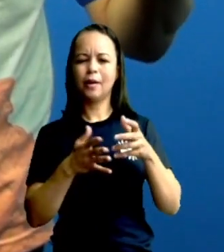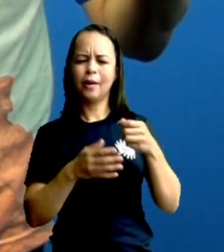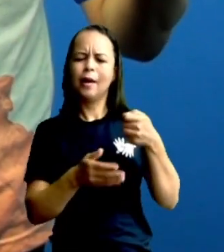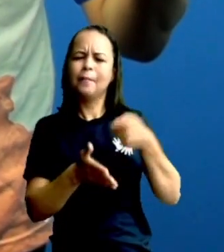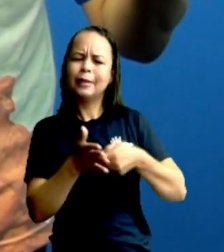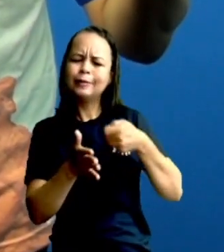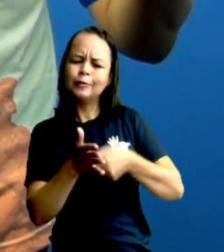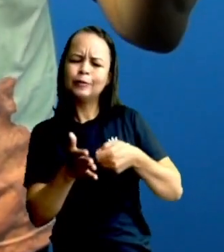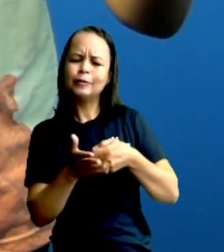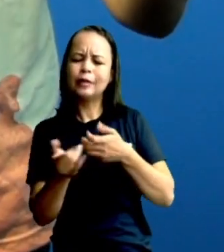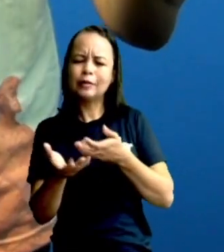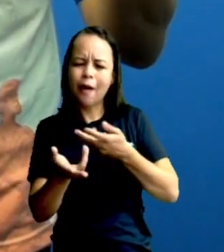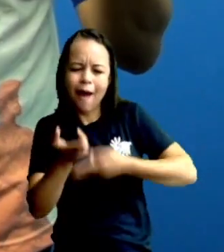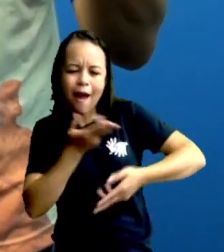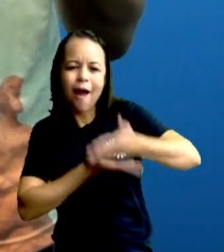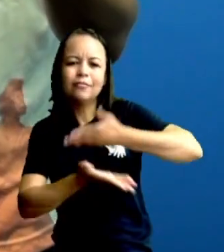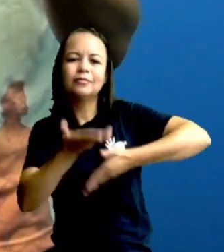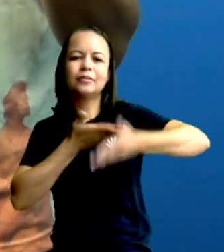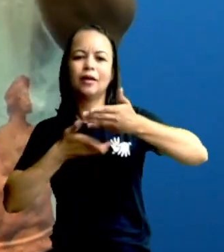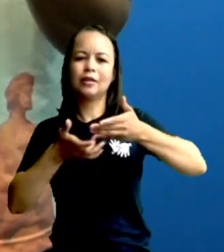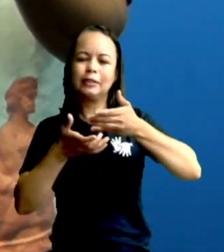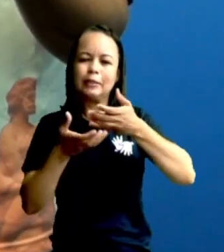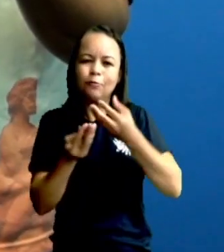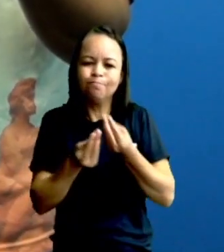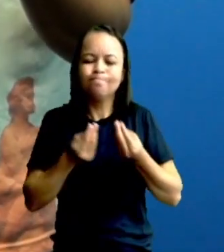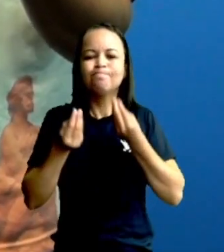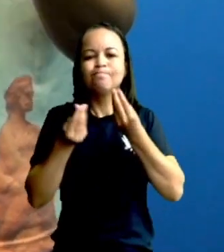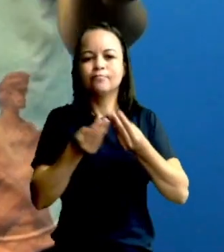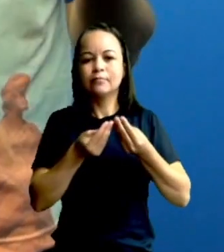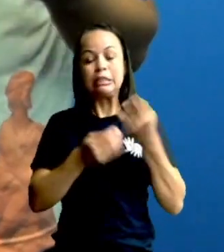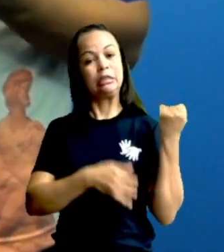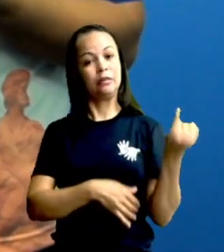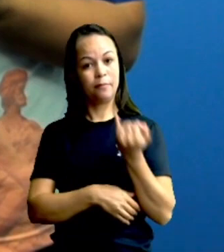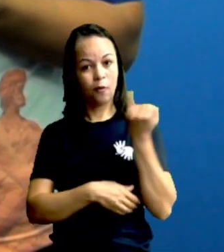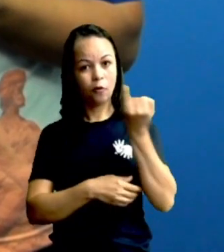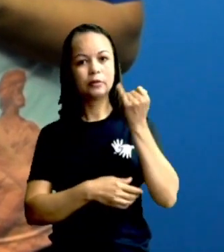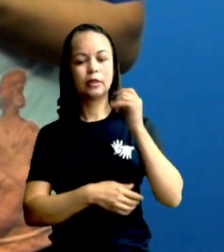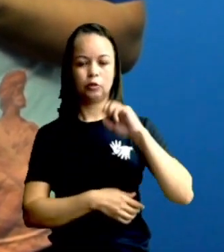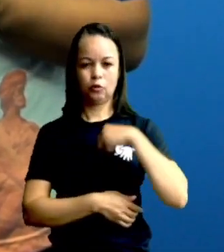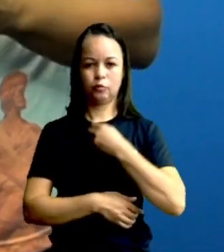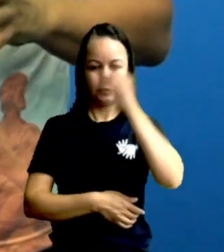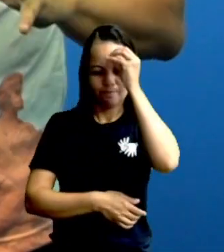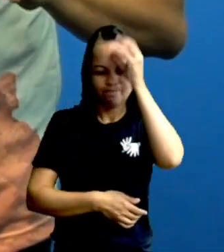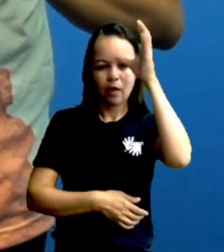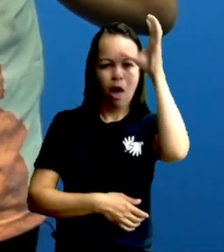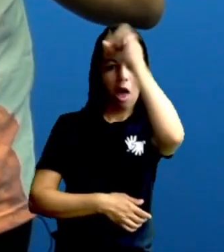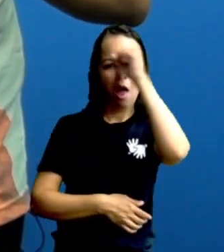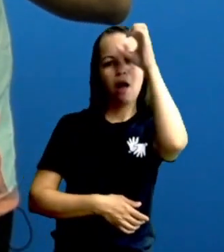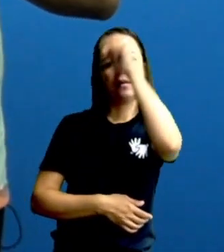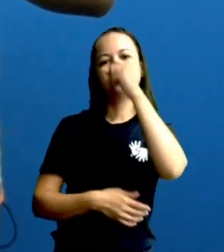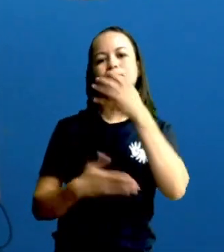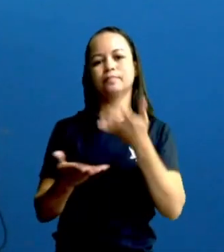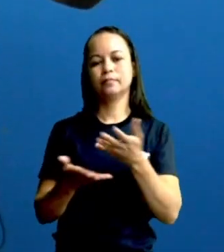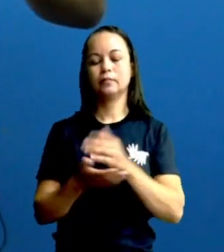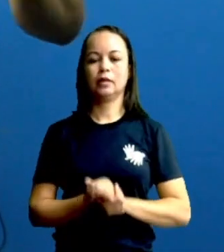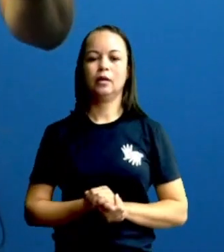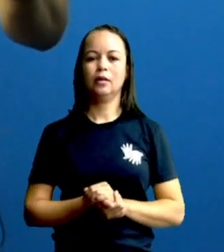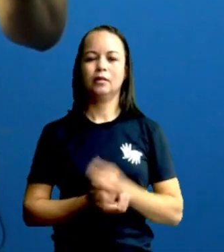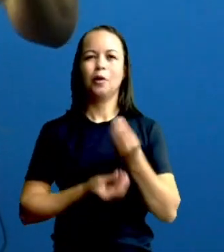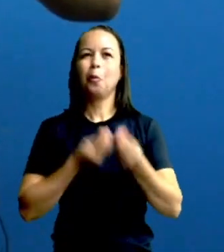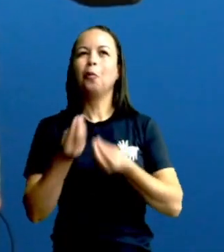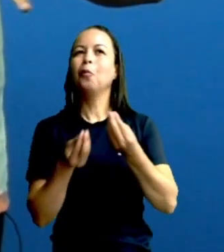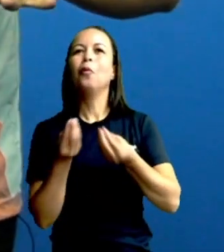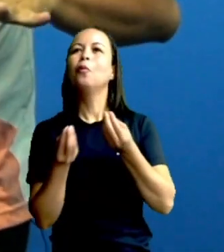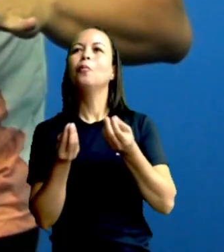intercâmbio, essa relação que é íntima, que é importante no nosso processo de aprendizado. Então, não tem como a gente fragmentar